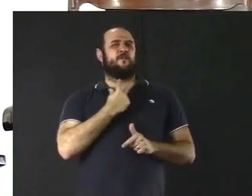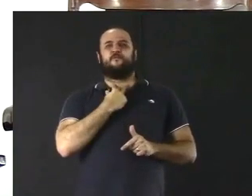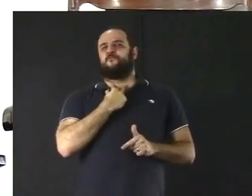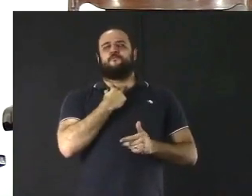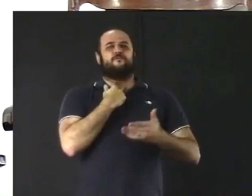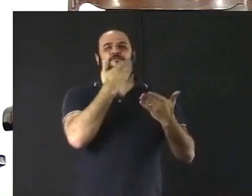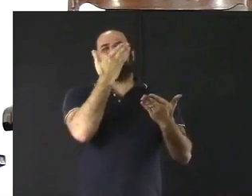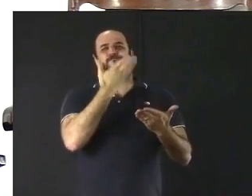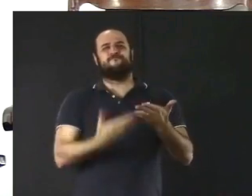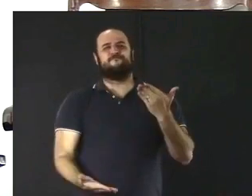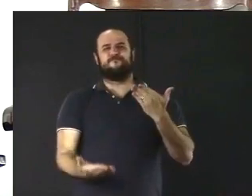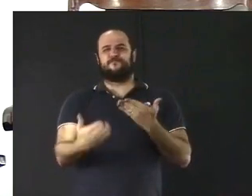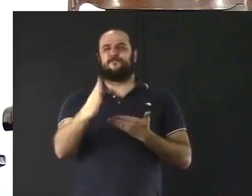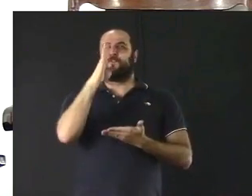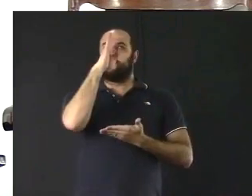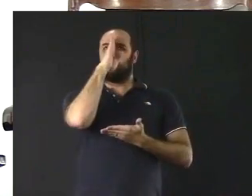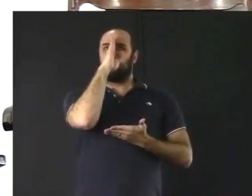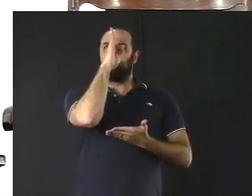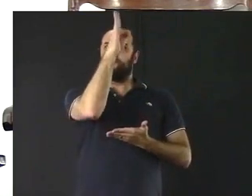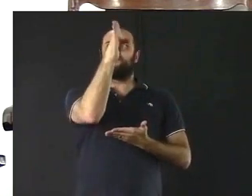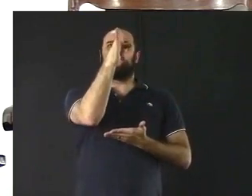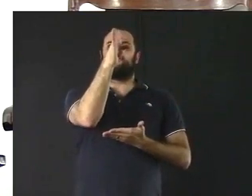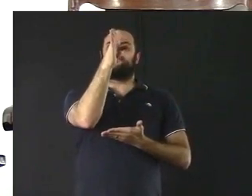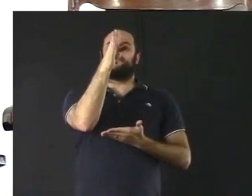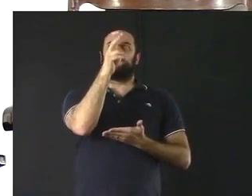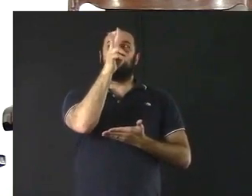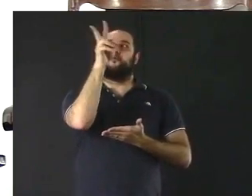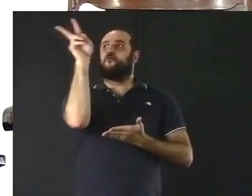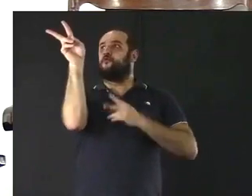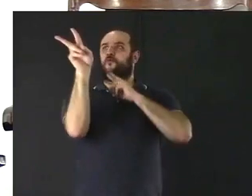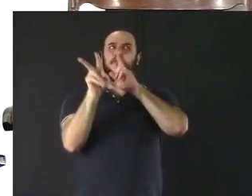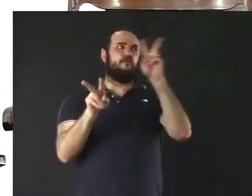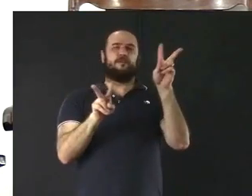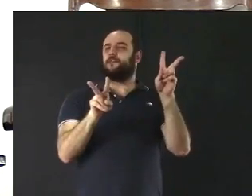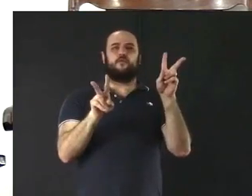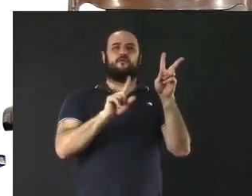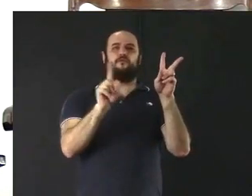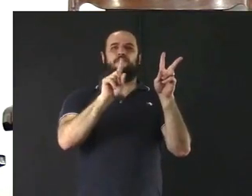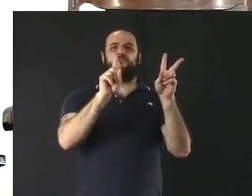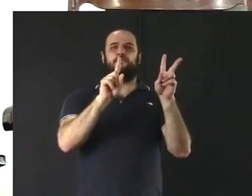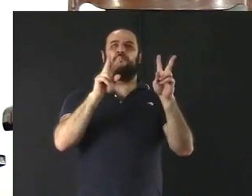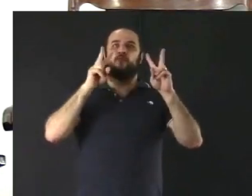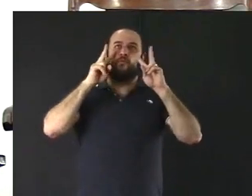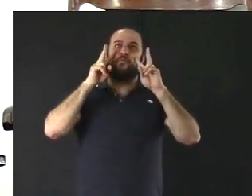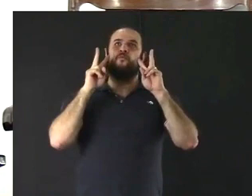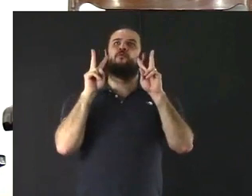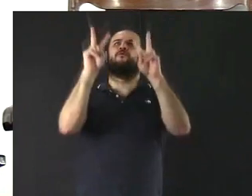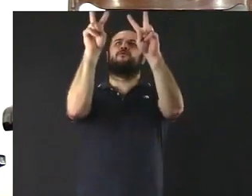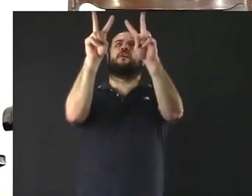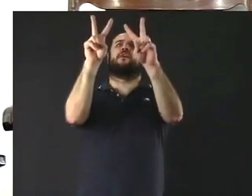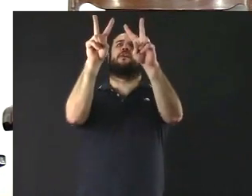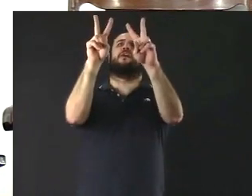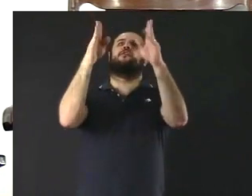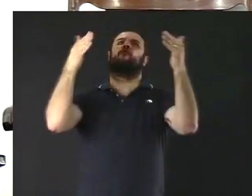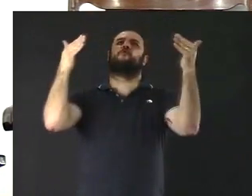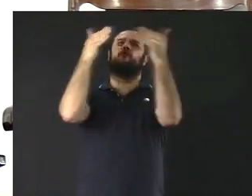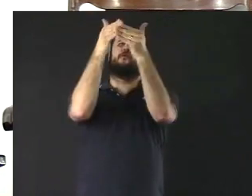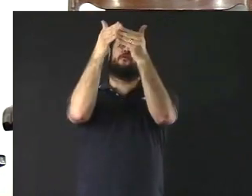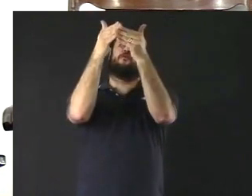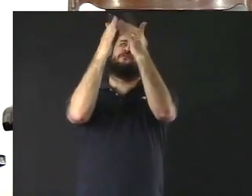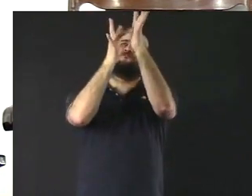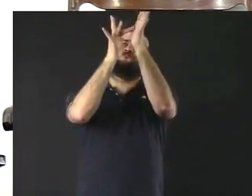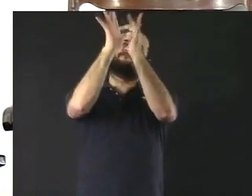a concentração, desviando o olhar para os lados, mas devemos manter os olhos focados